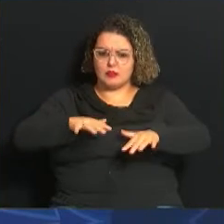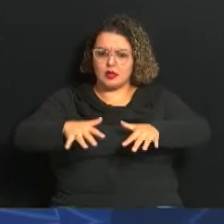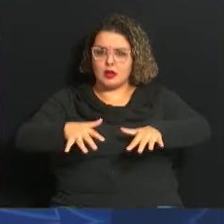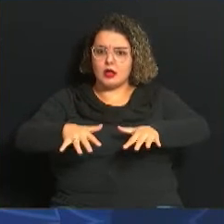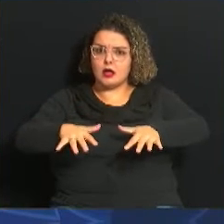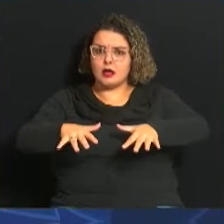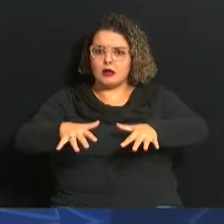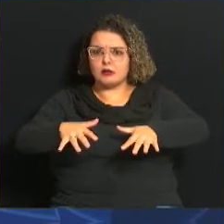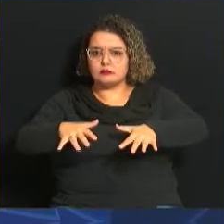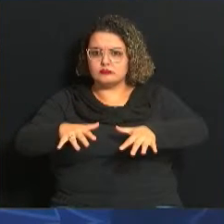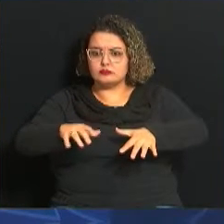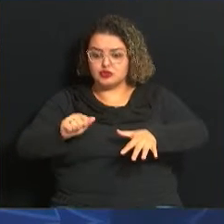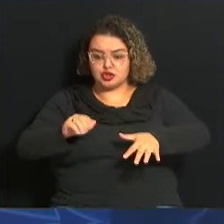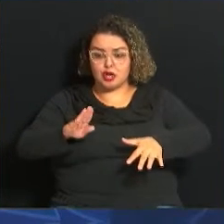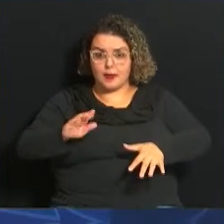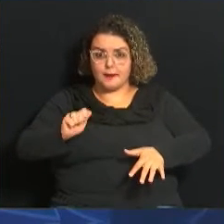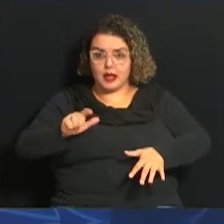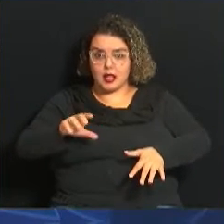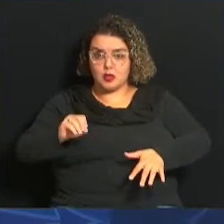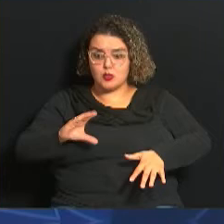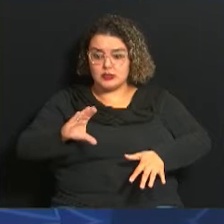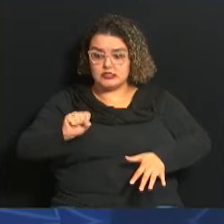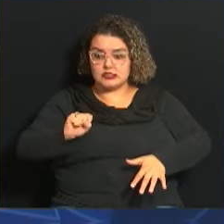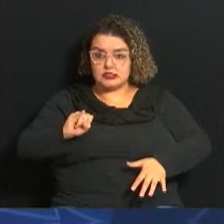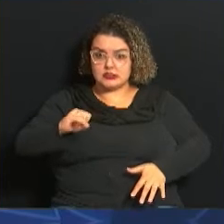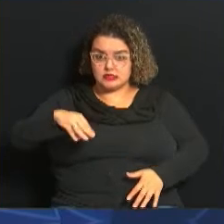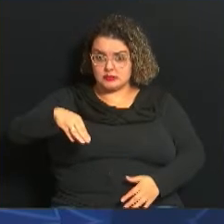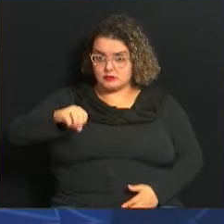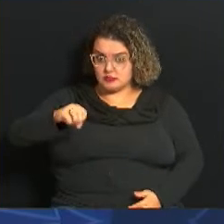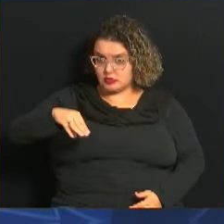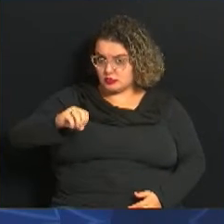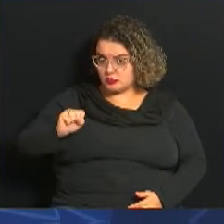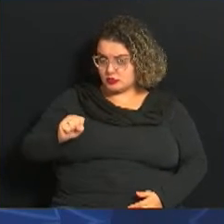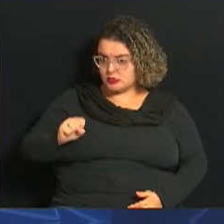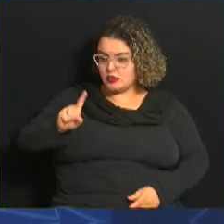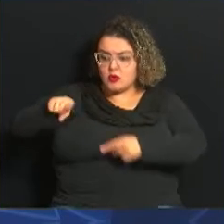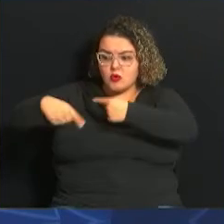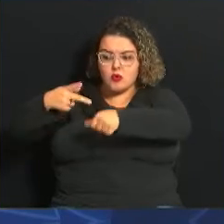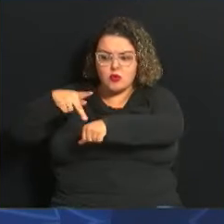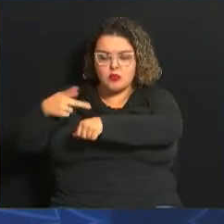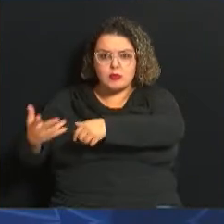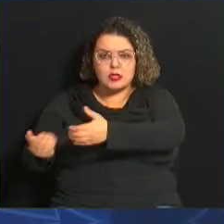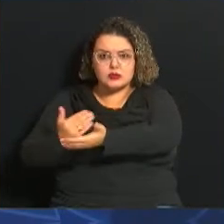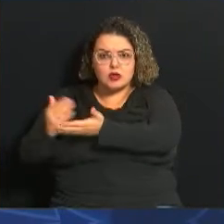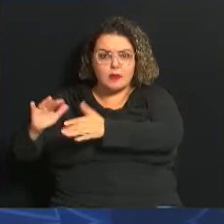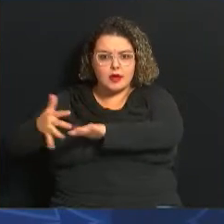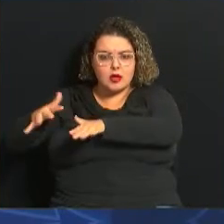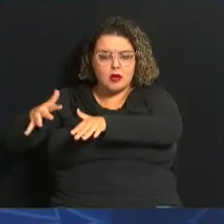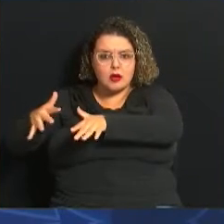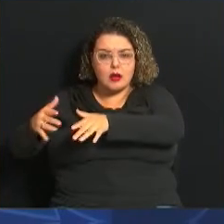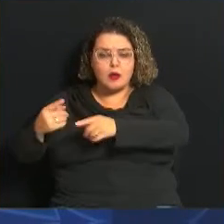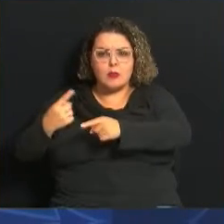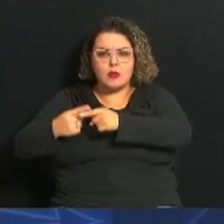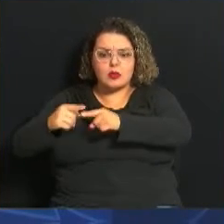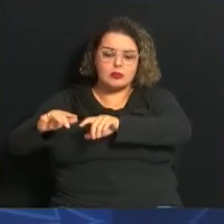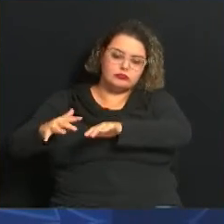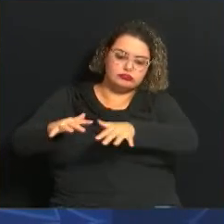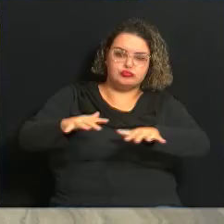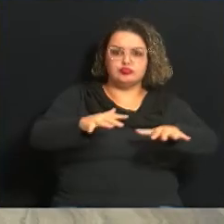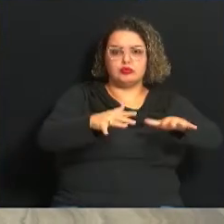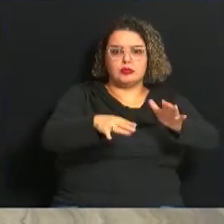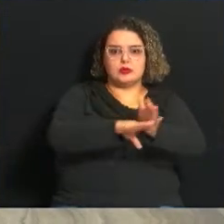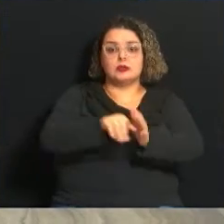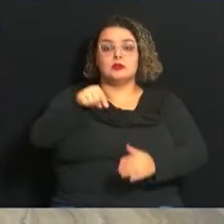abalos sísmicos quando a origem é em outro país. Por que e como essas vibrações chegam